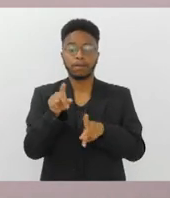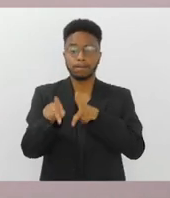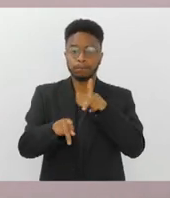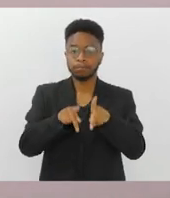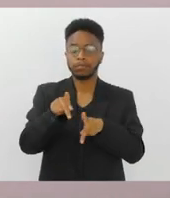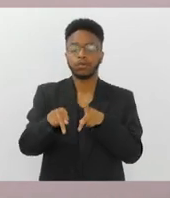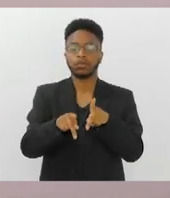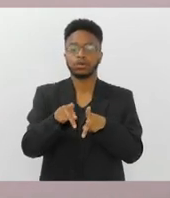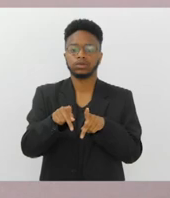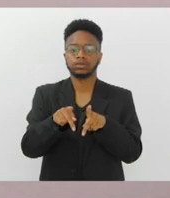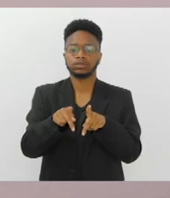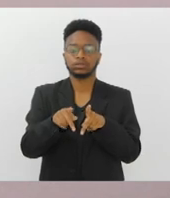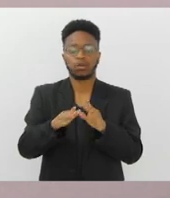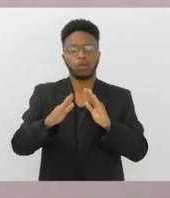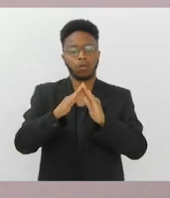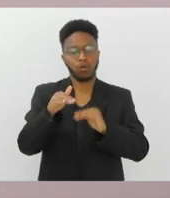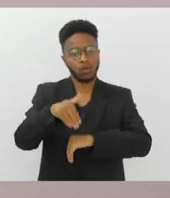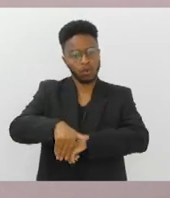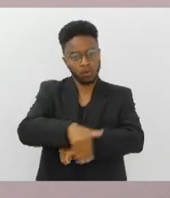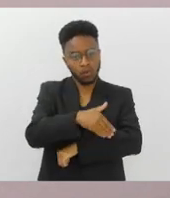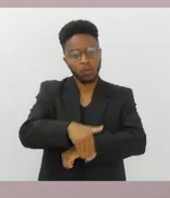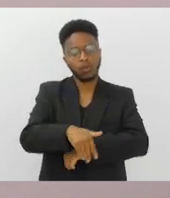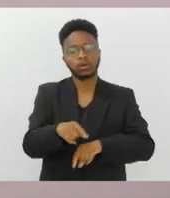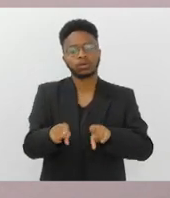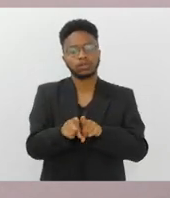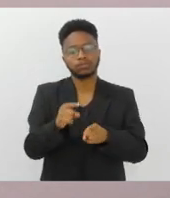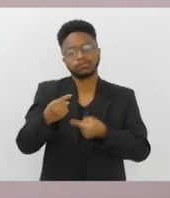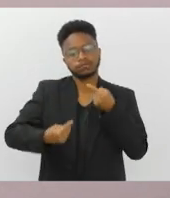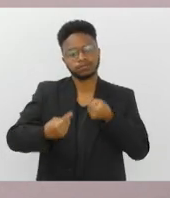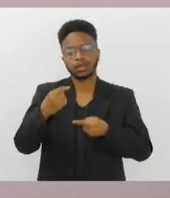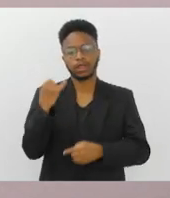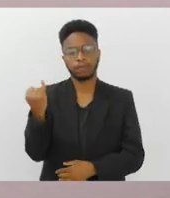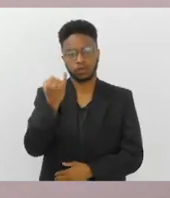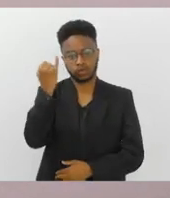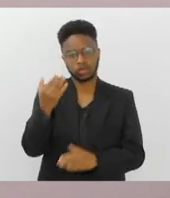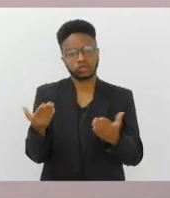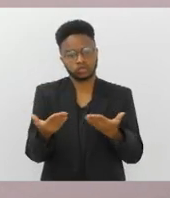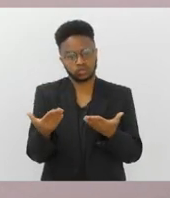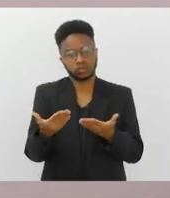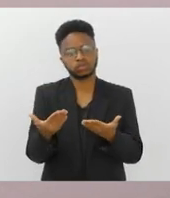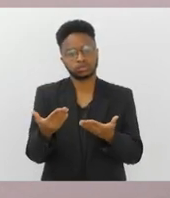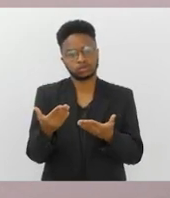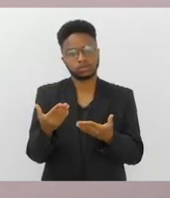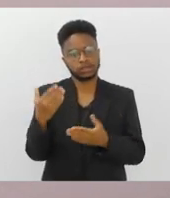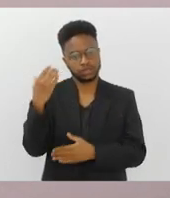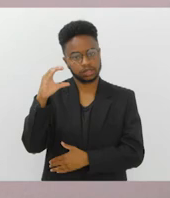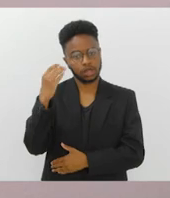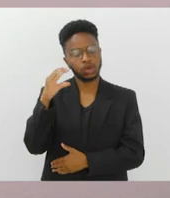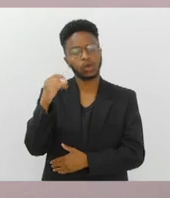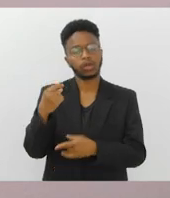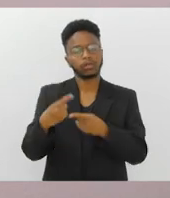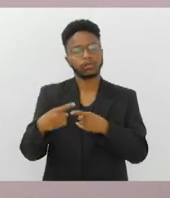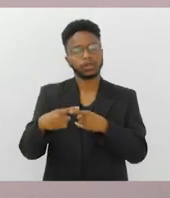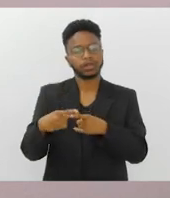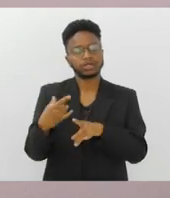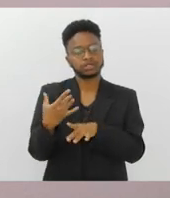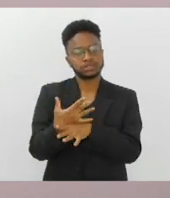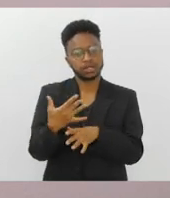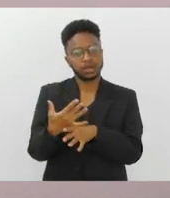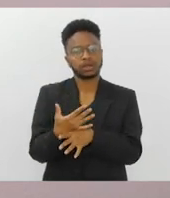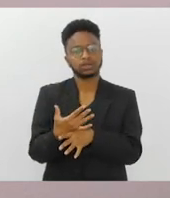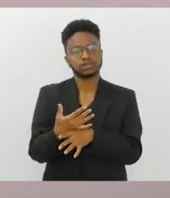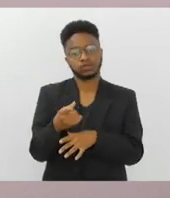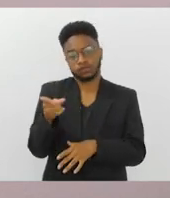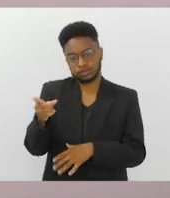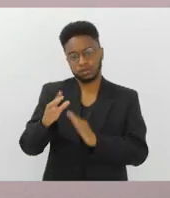também em situação de rua, que é um debate importante hoje na cidade de Niterói, que é a cidade que a